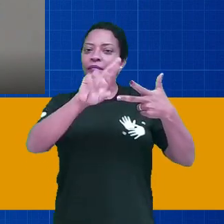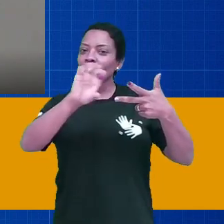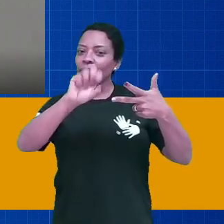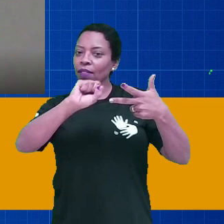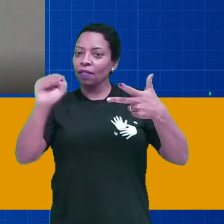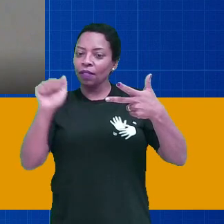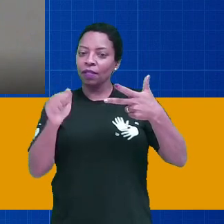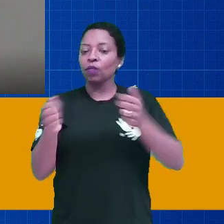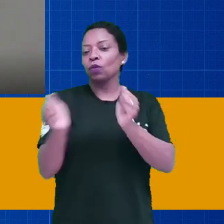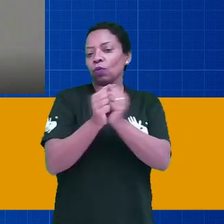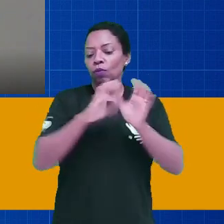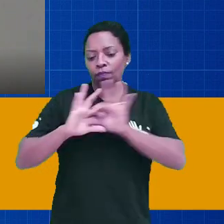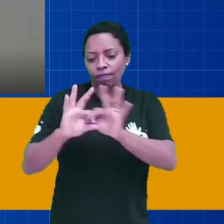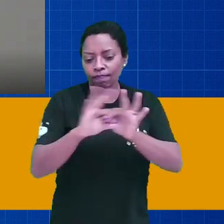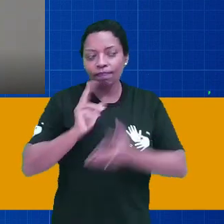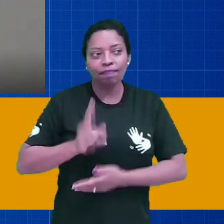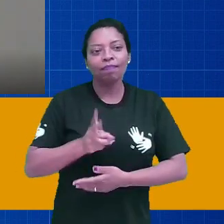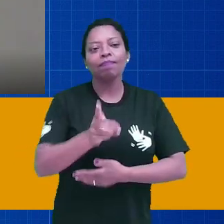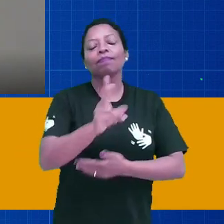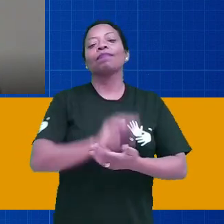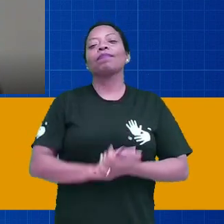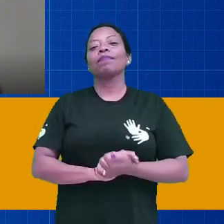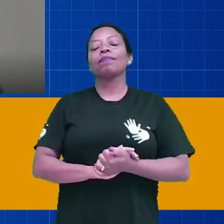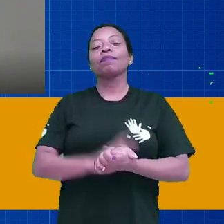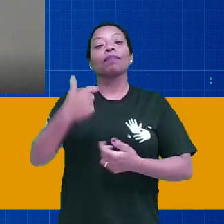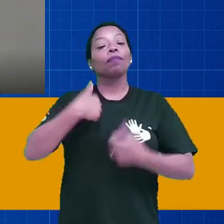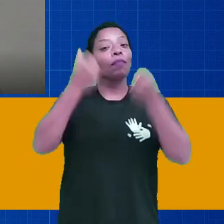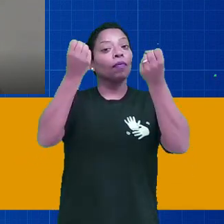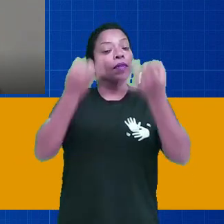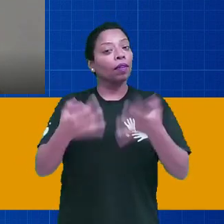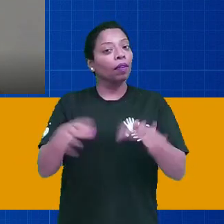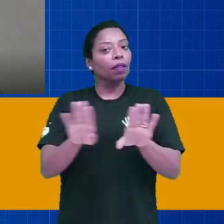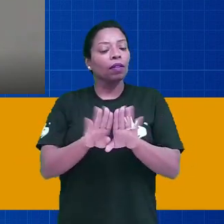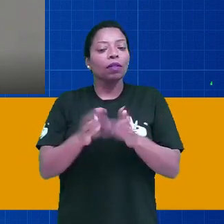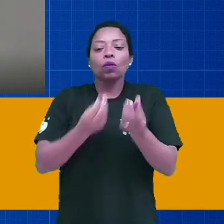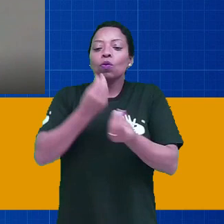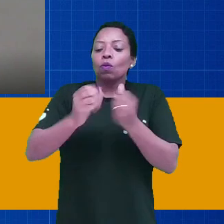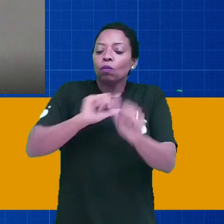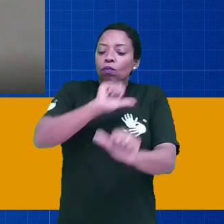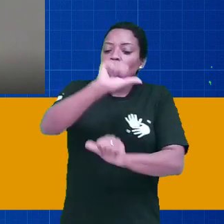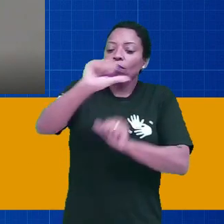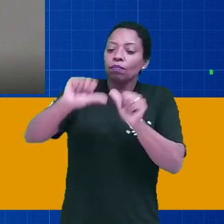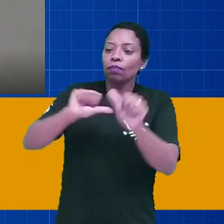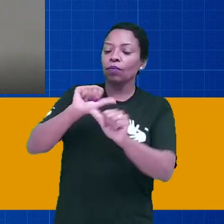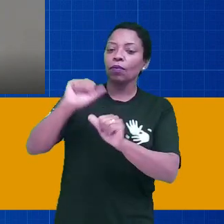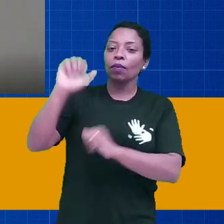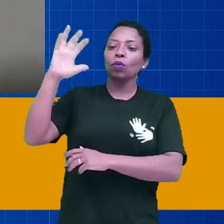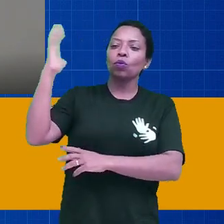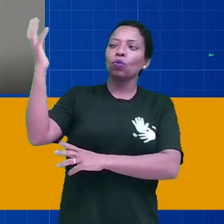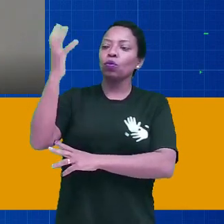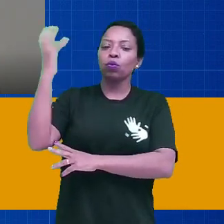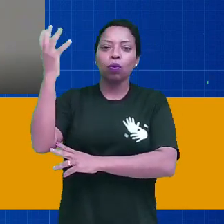data. Então eu vou tratar um pouquinho a respeito da questão das mudanças climáticas, apresentar